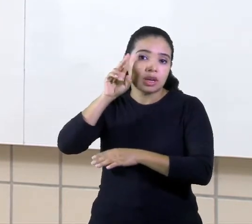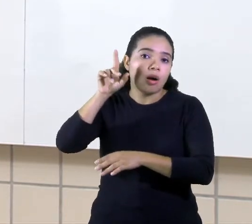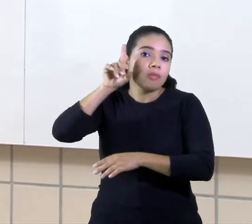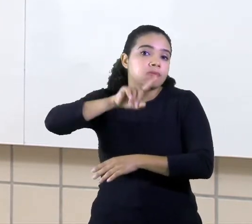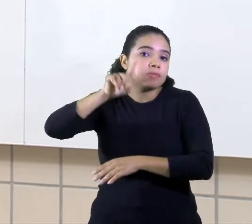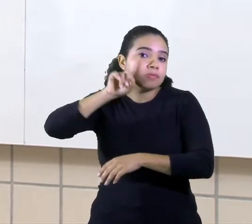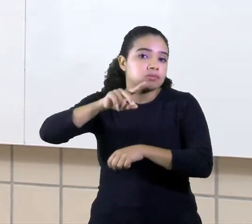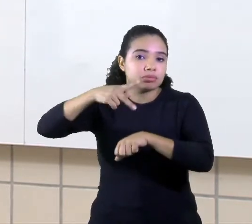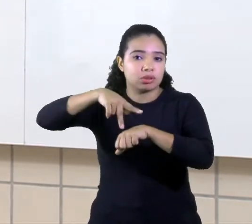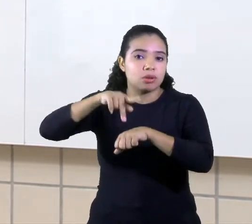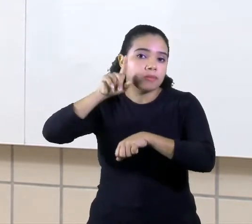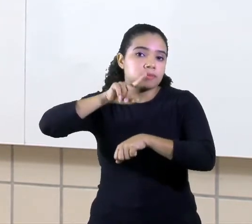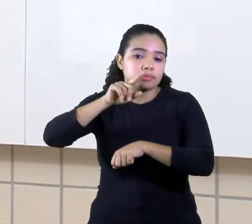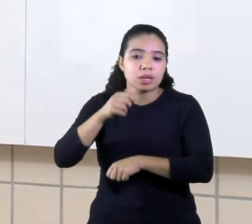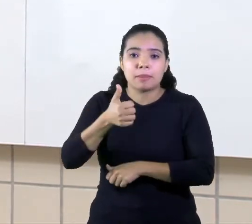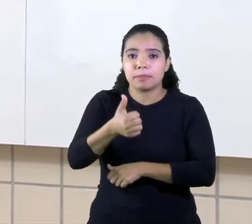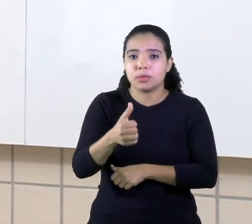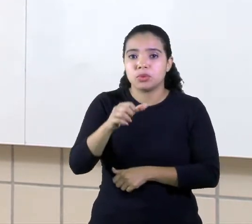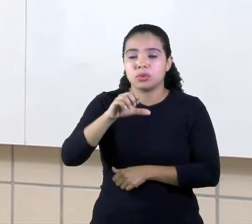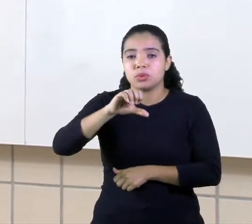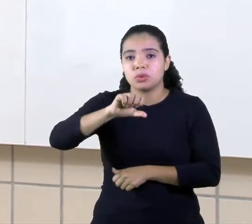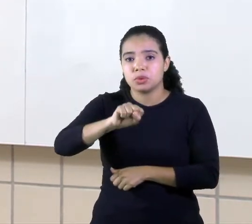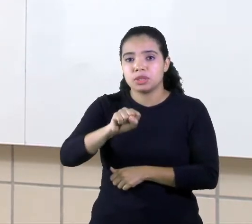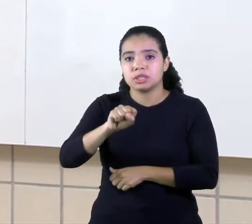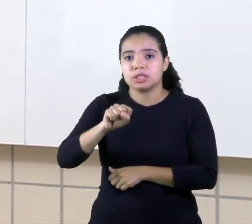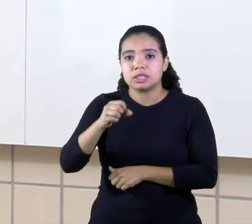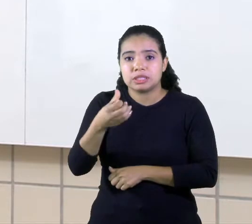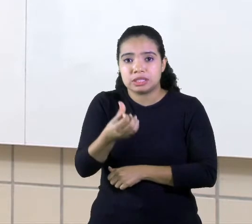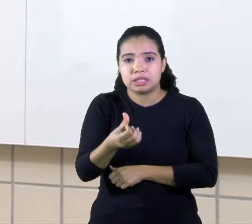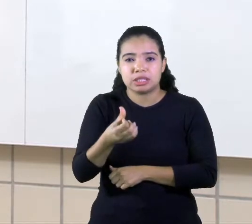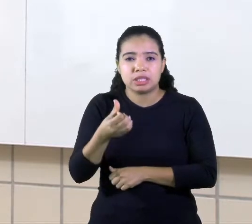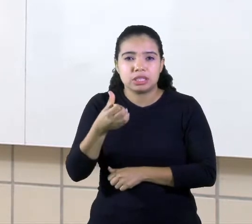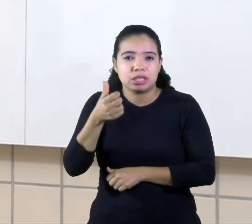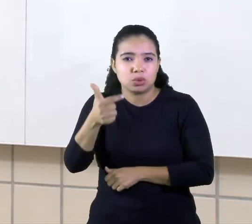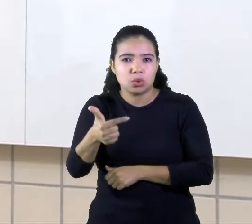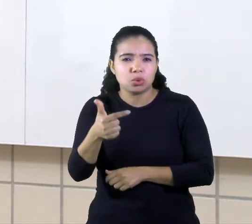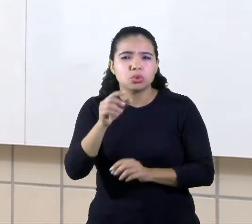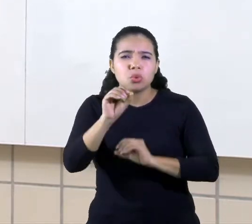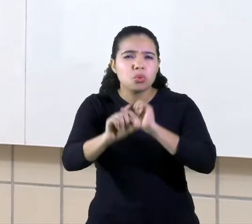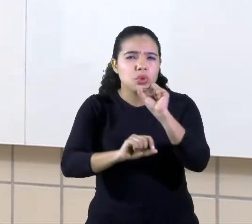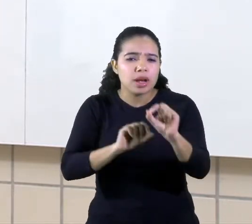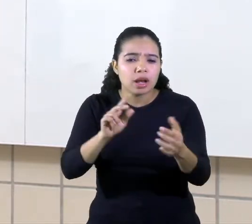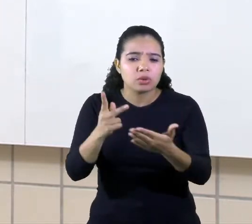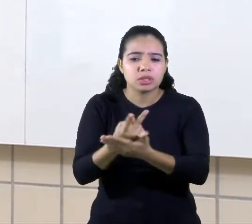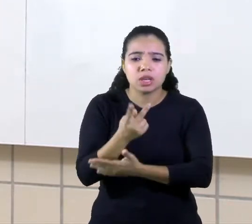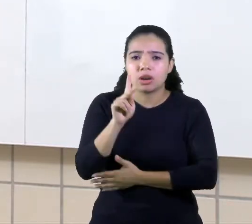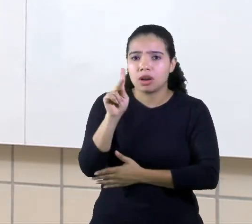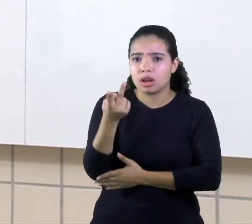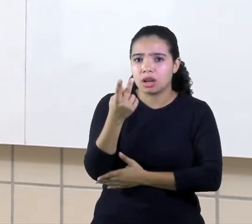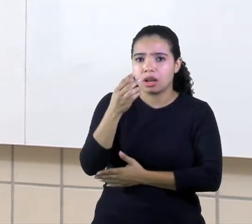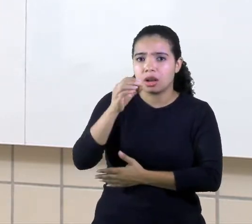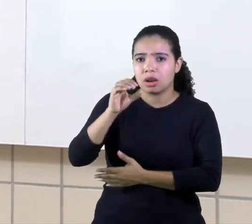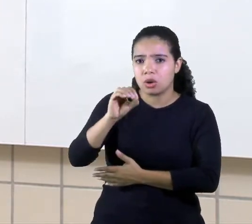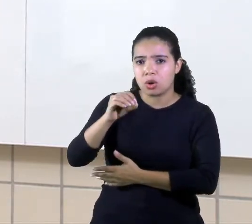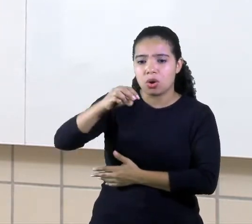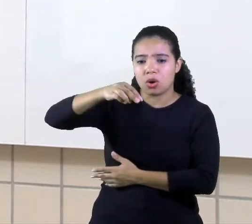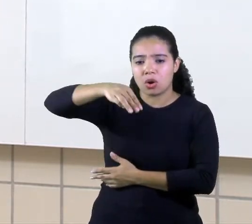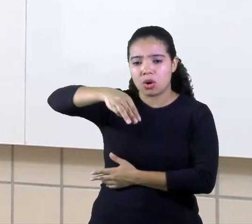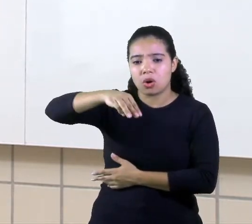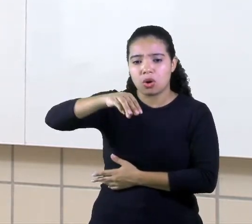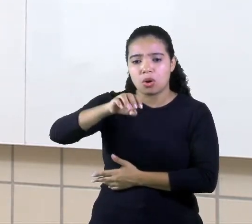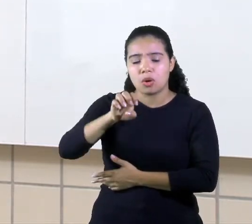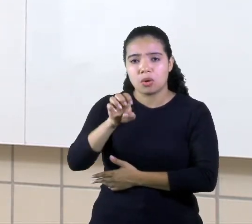1862, meus queridos, o Homestead Act. O que foi o Homestead Act? O governo americano